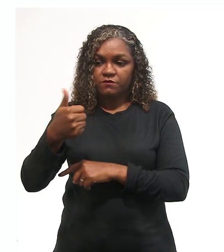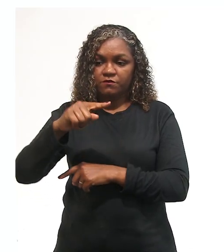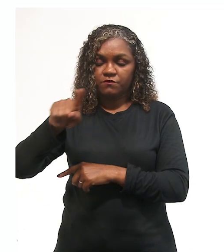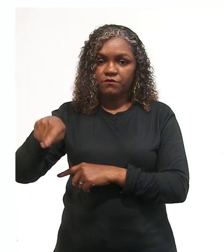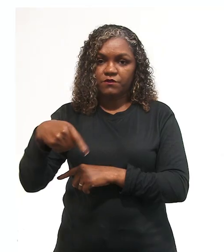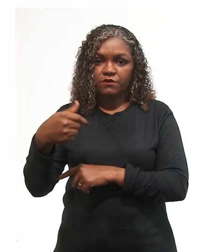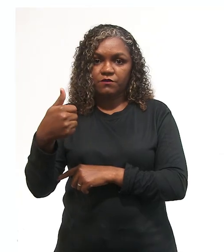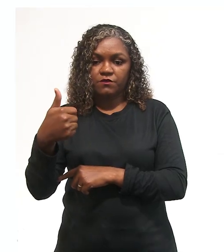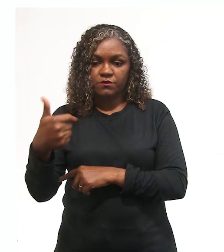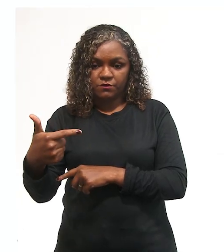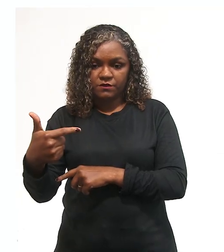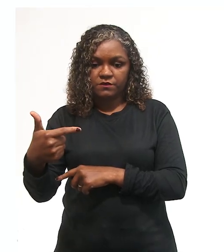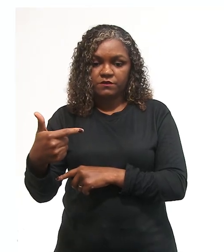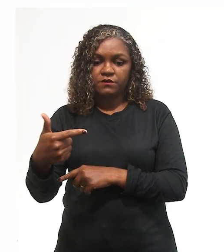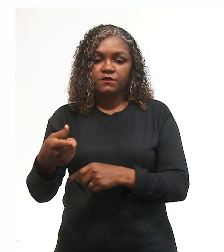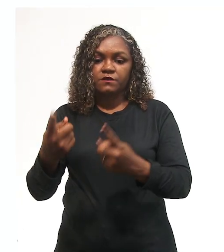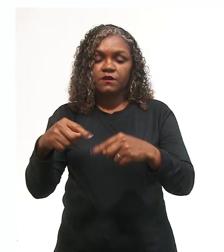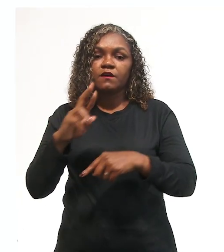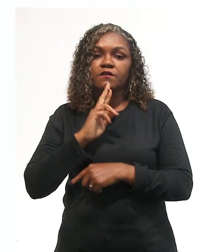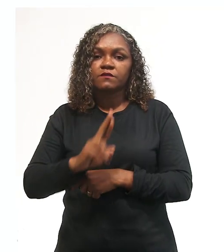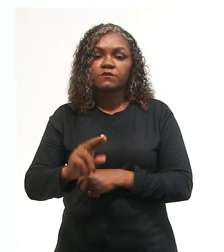vamos ter aqui